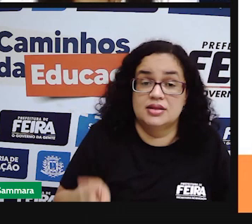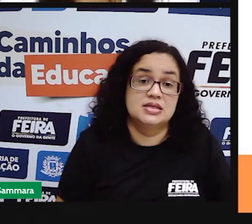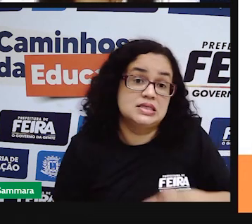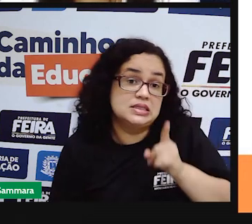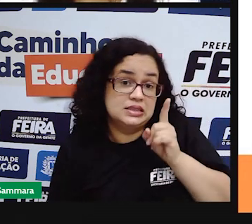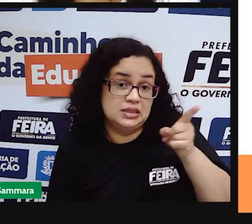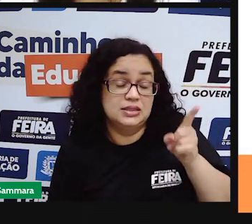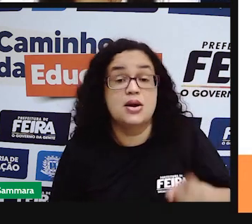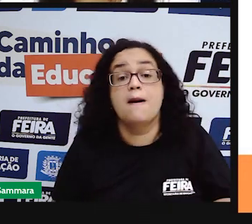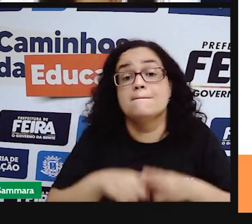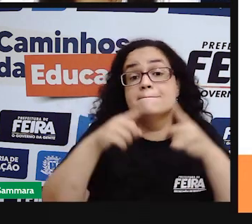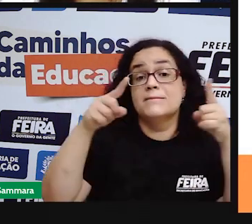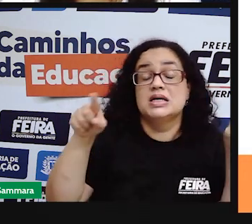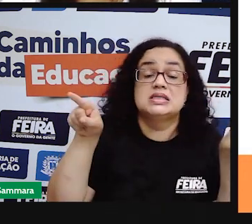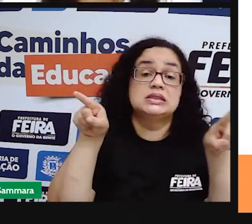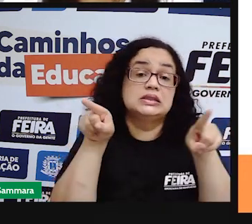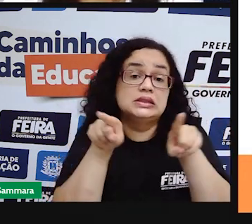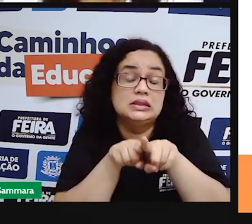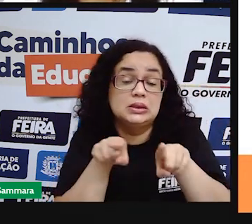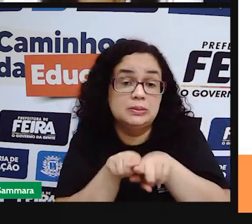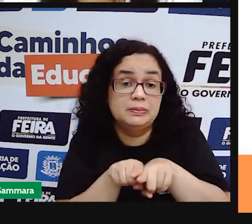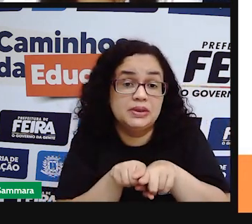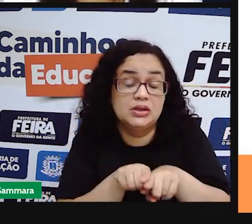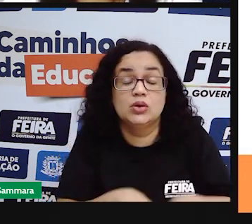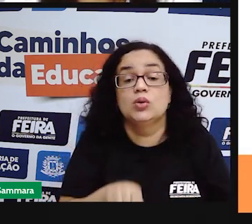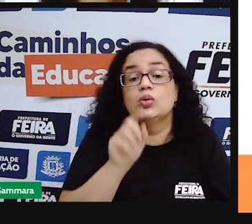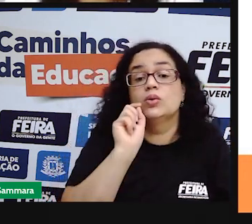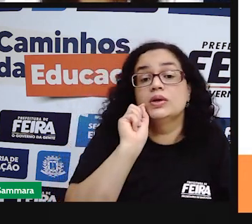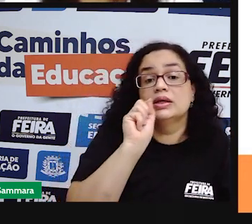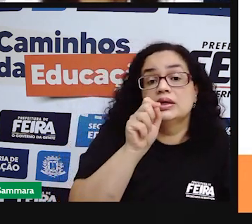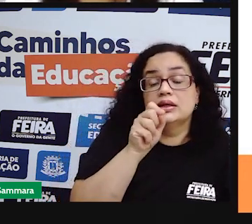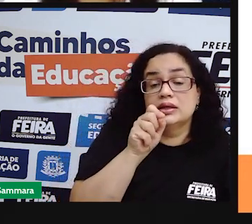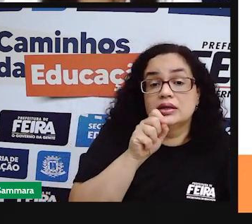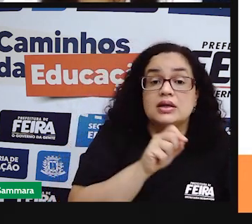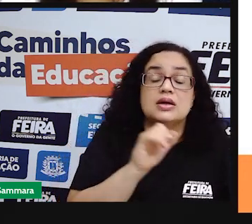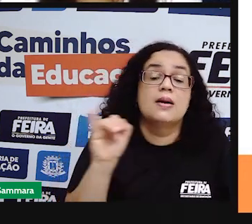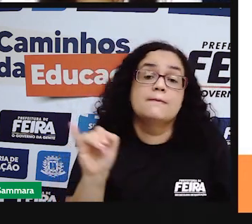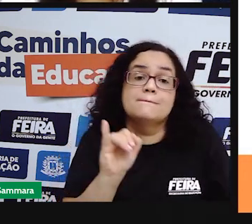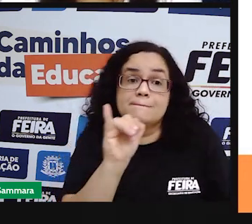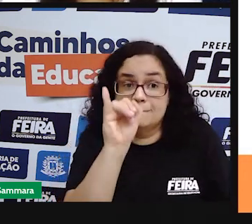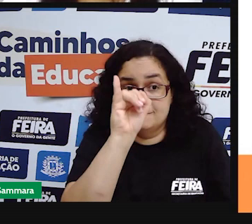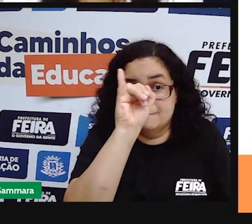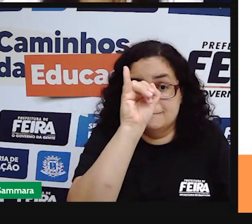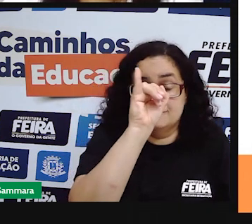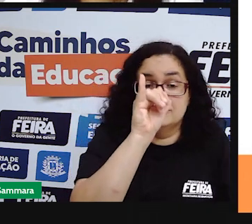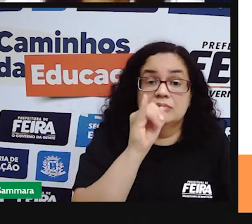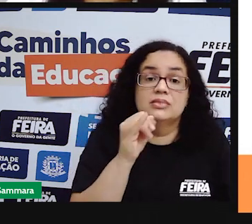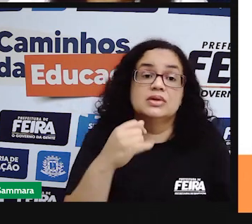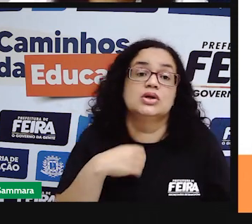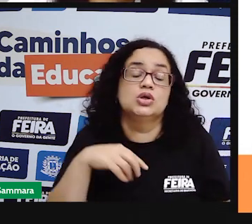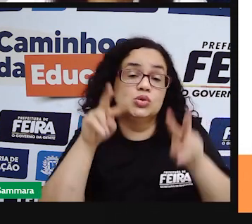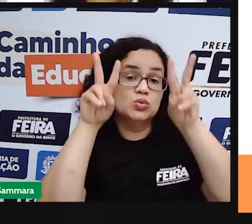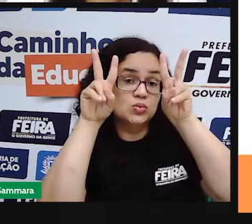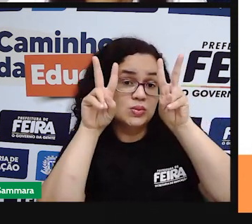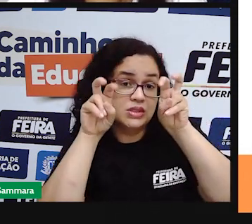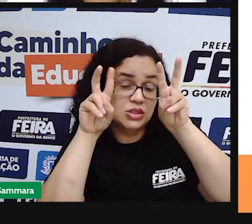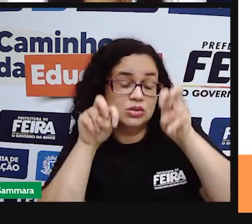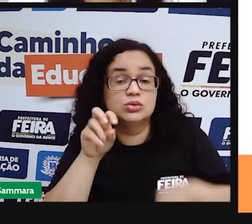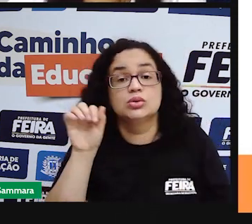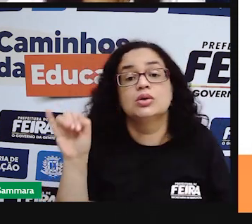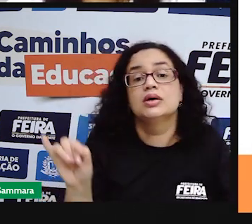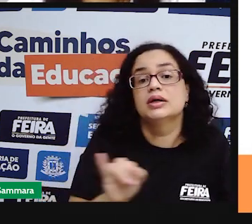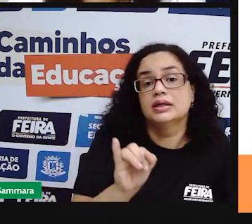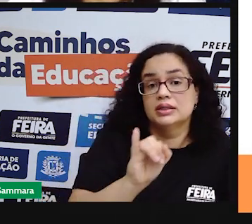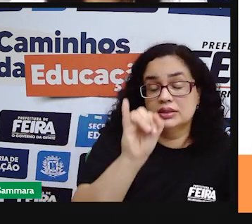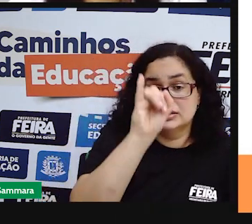mas também aos conceitos grandiosos que envolvem aí grandes extensões, são assuntos muito importantes e que servem